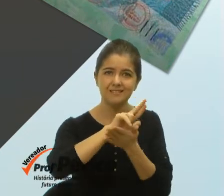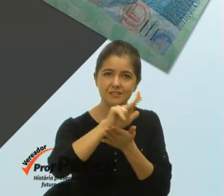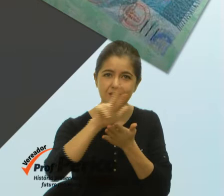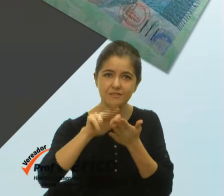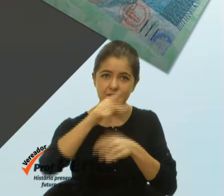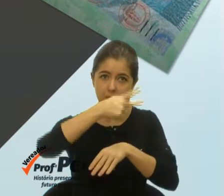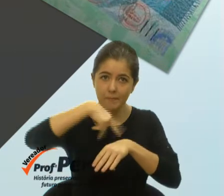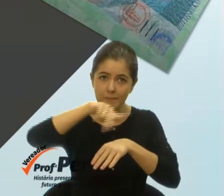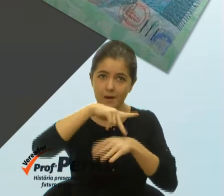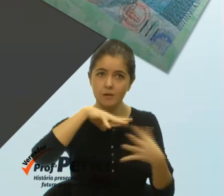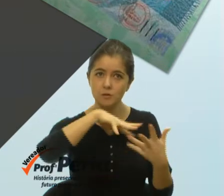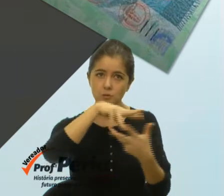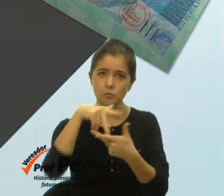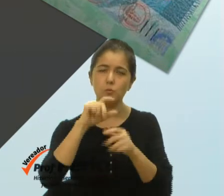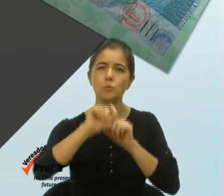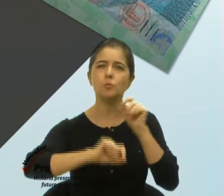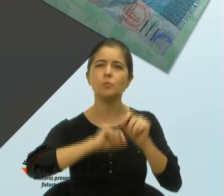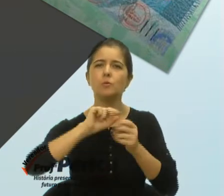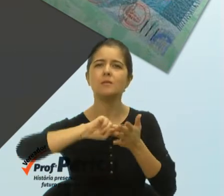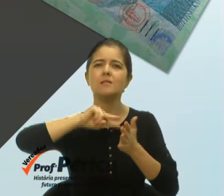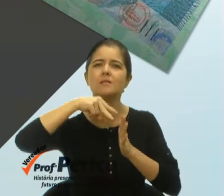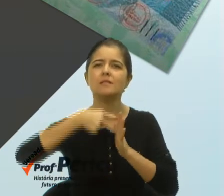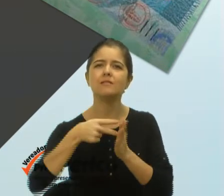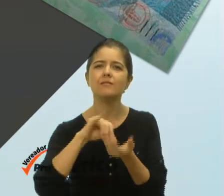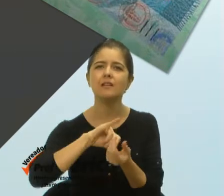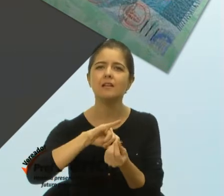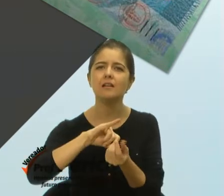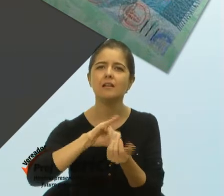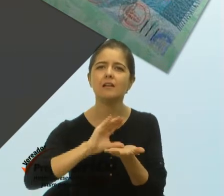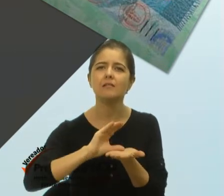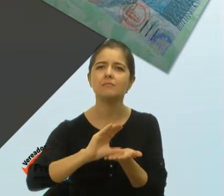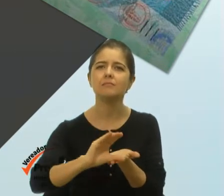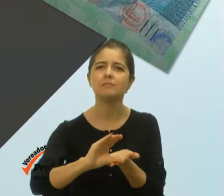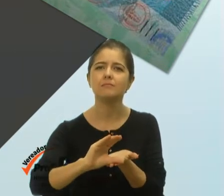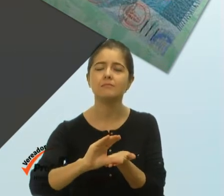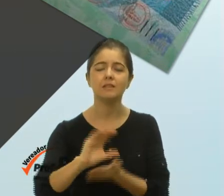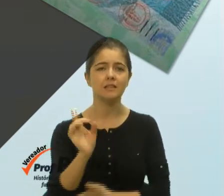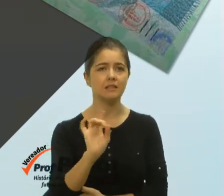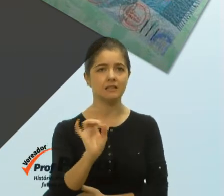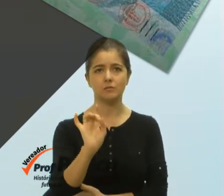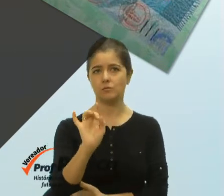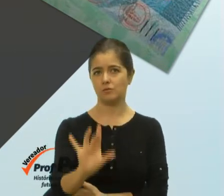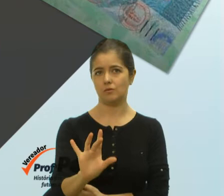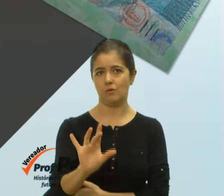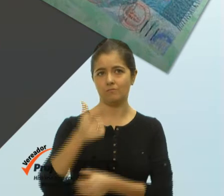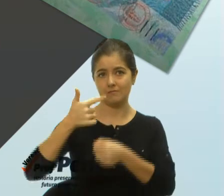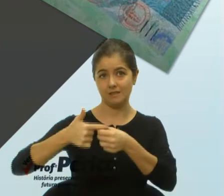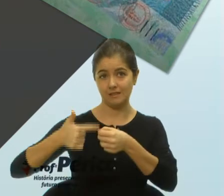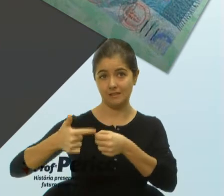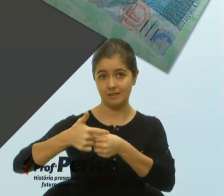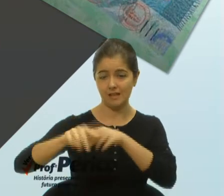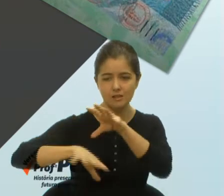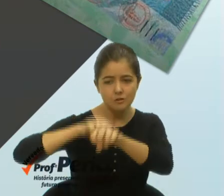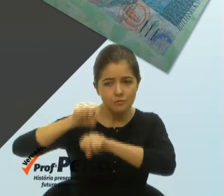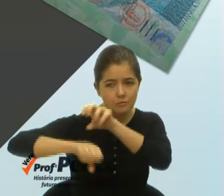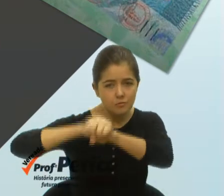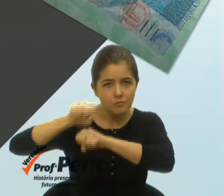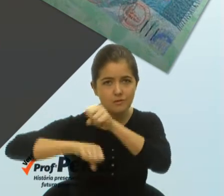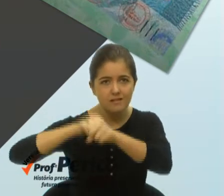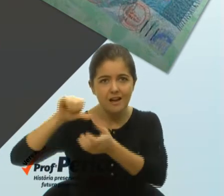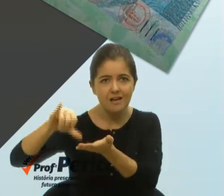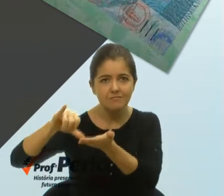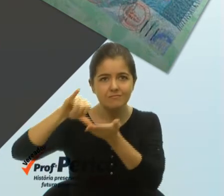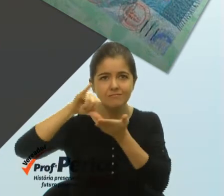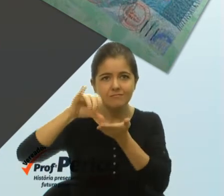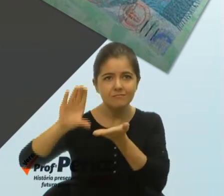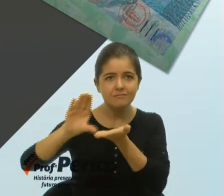que significa o capital para investir? Que não só o município tem que buscar este capital e investir